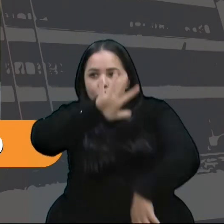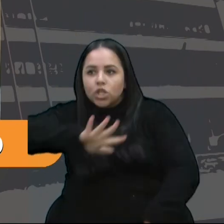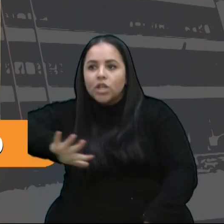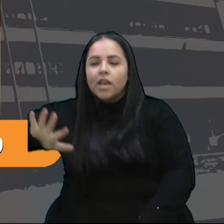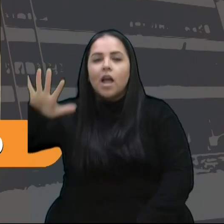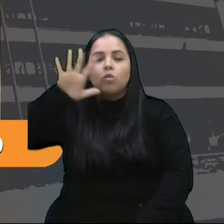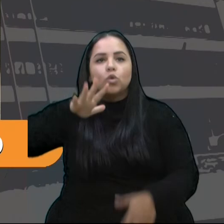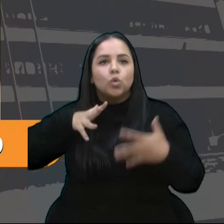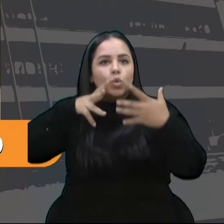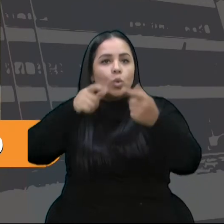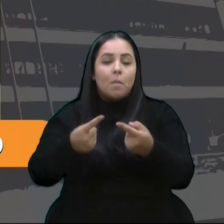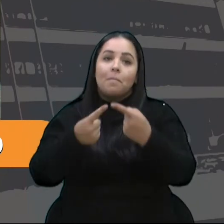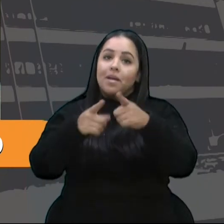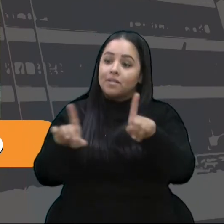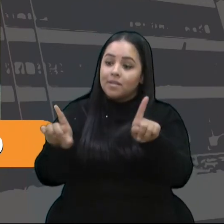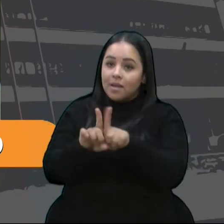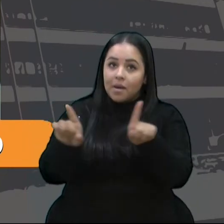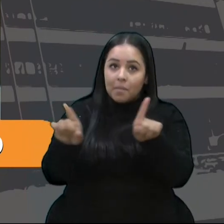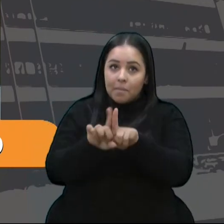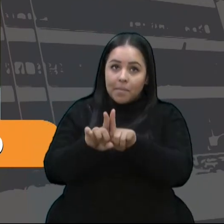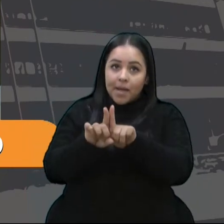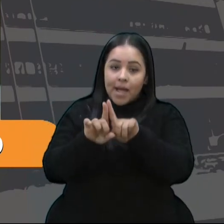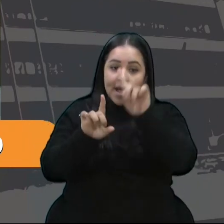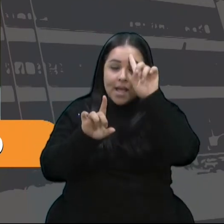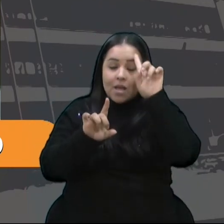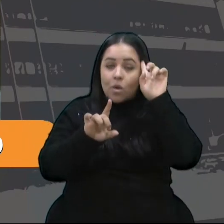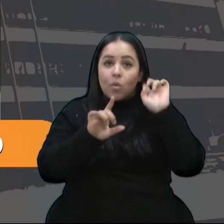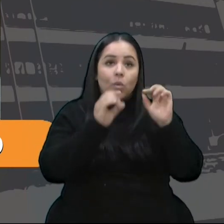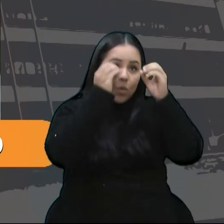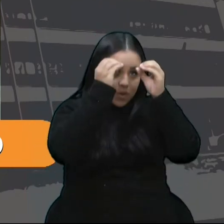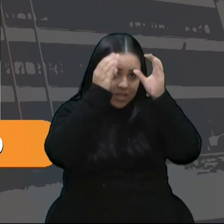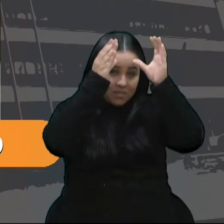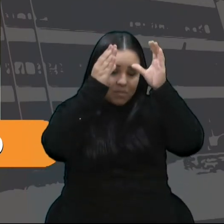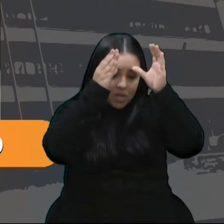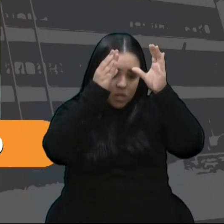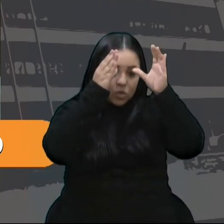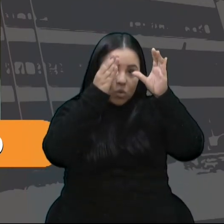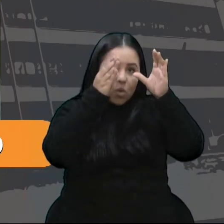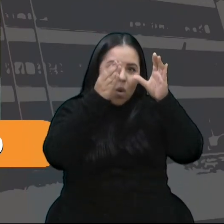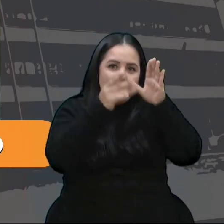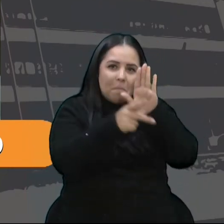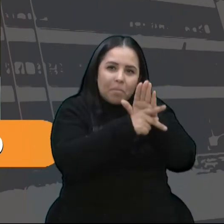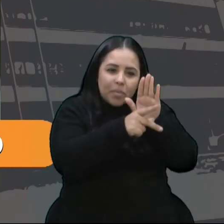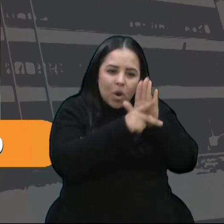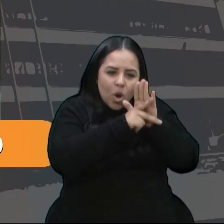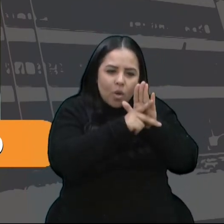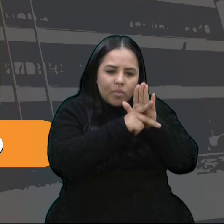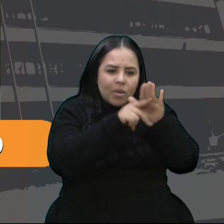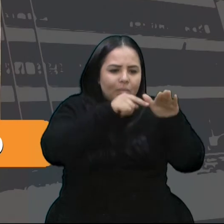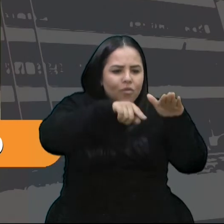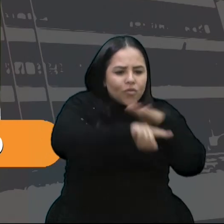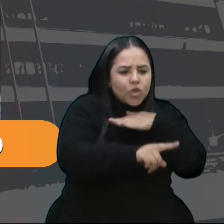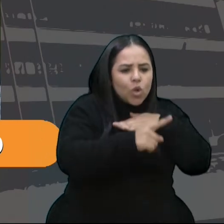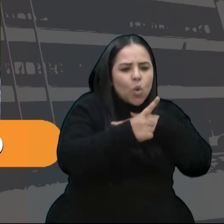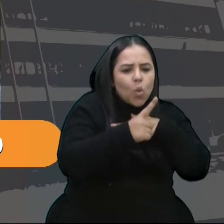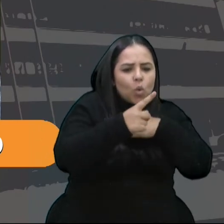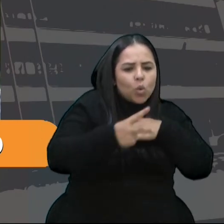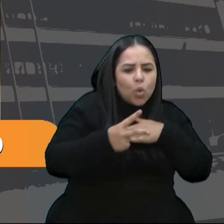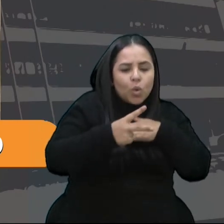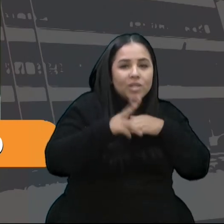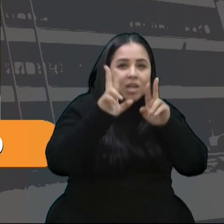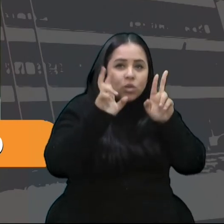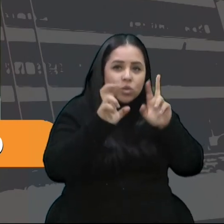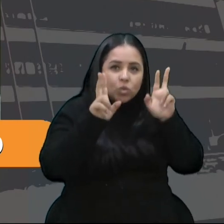mas também tem um conhecimento específico e se aprofundem em um ou dois temas que vocês